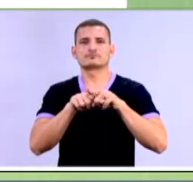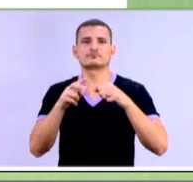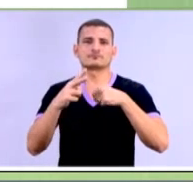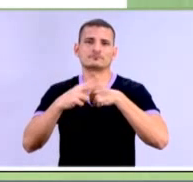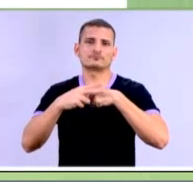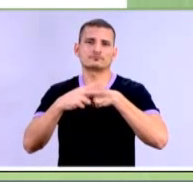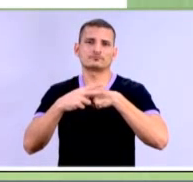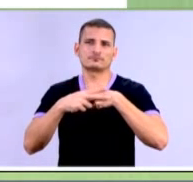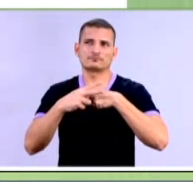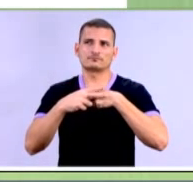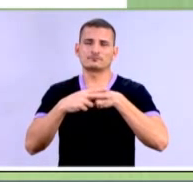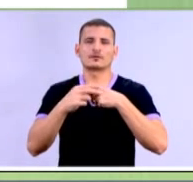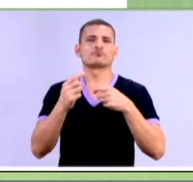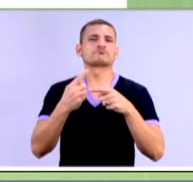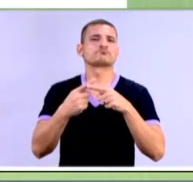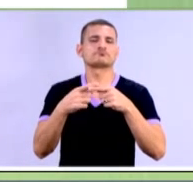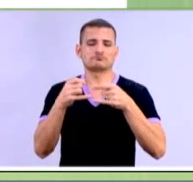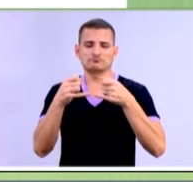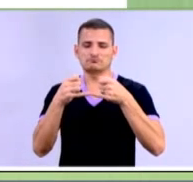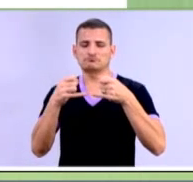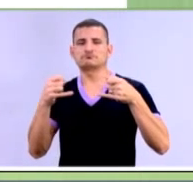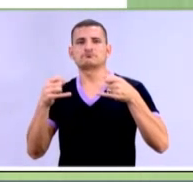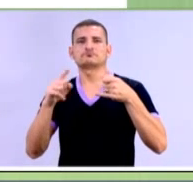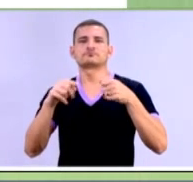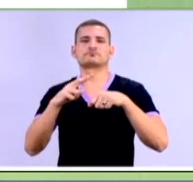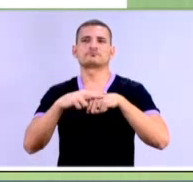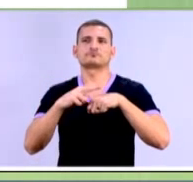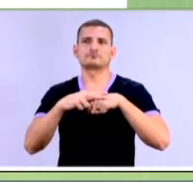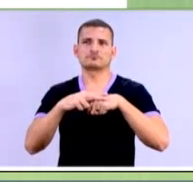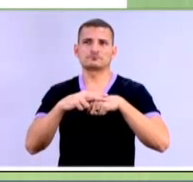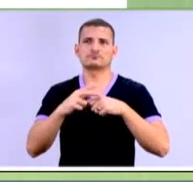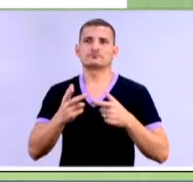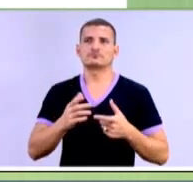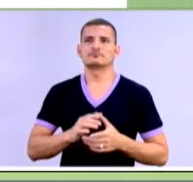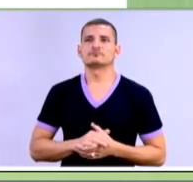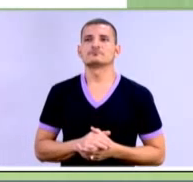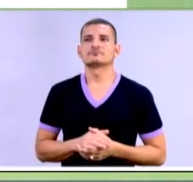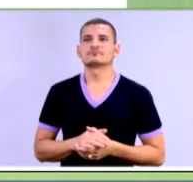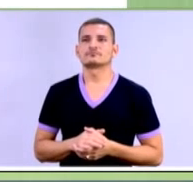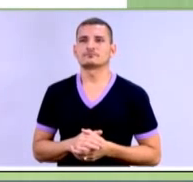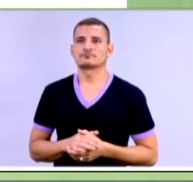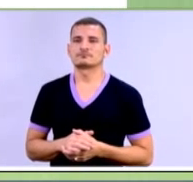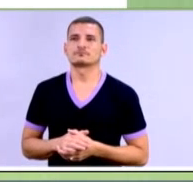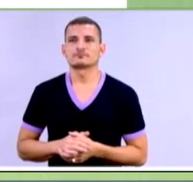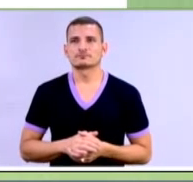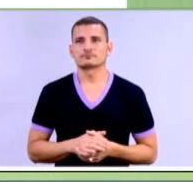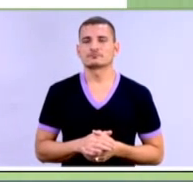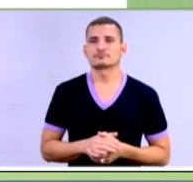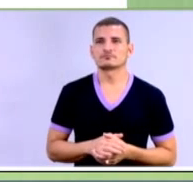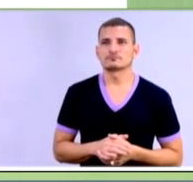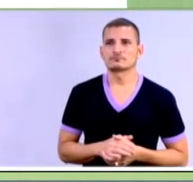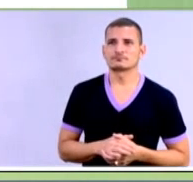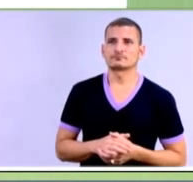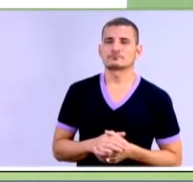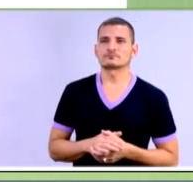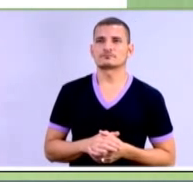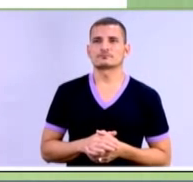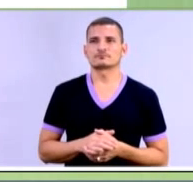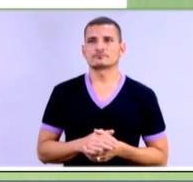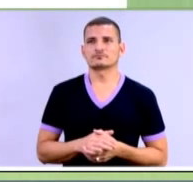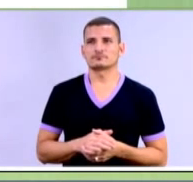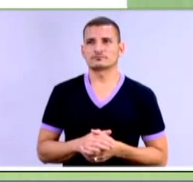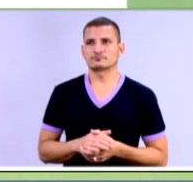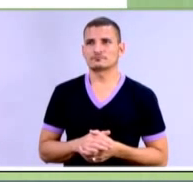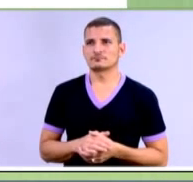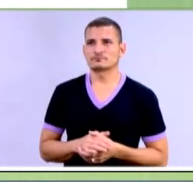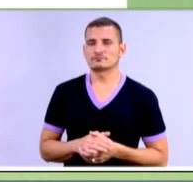aí? Por que tem esse núcleo e tal? E mais um detalhe, essa fibra, a gente vê às vezes o cabo, ela é grosso, né?